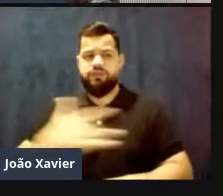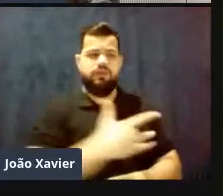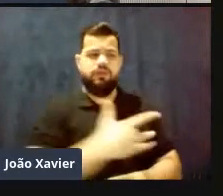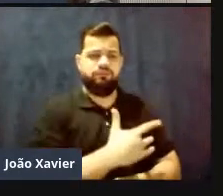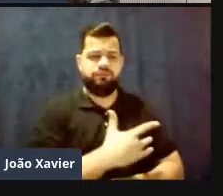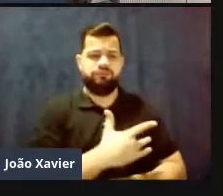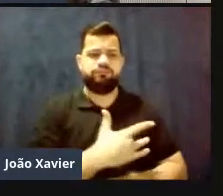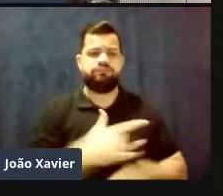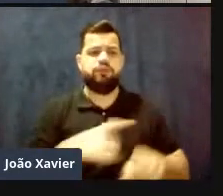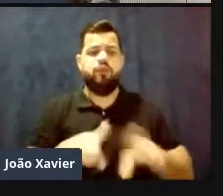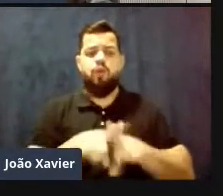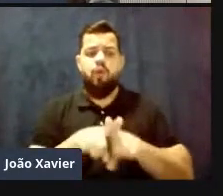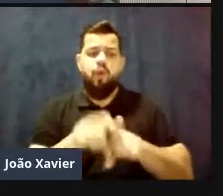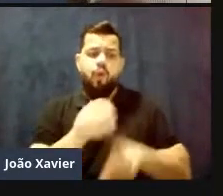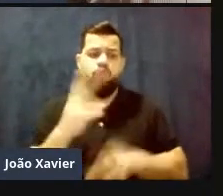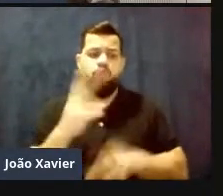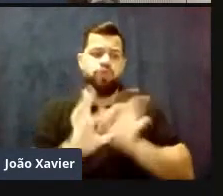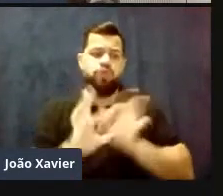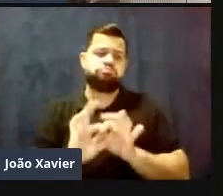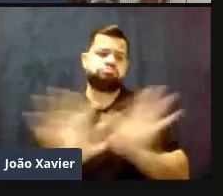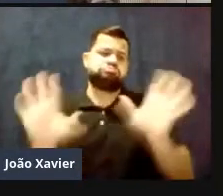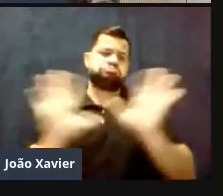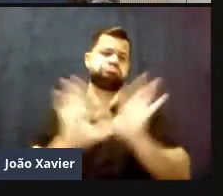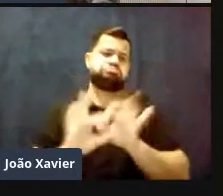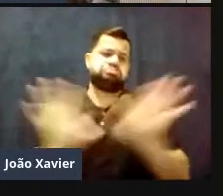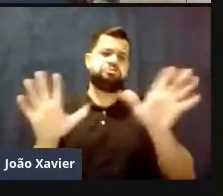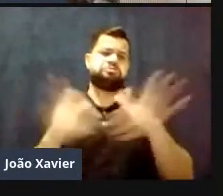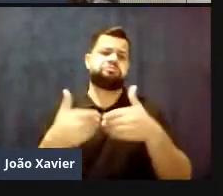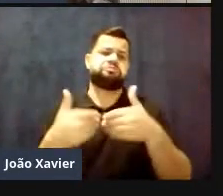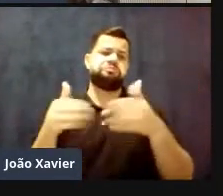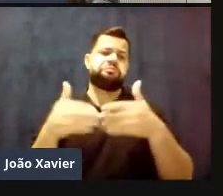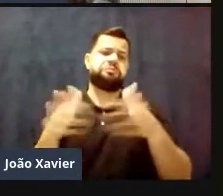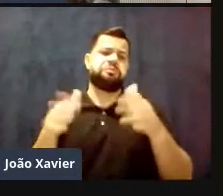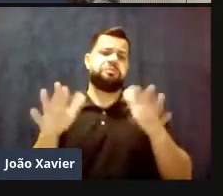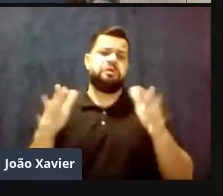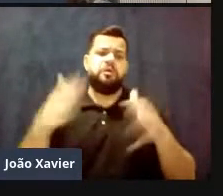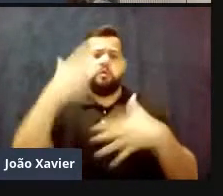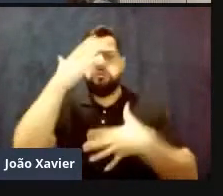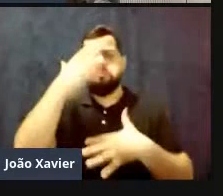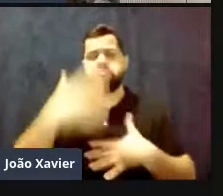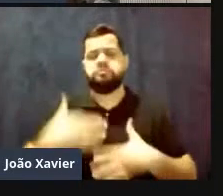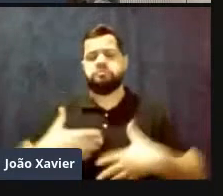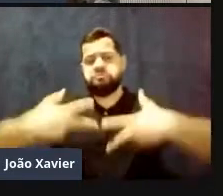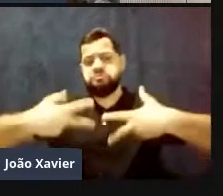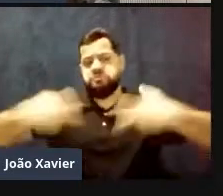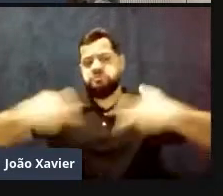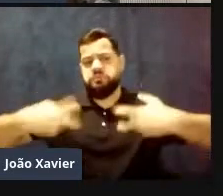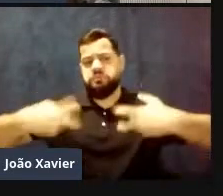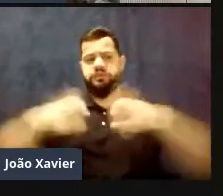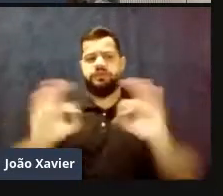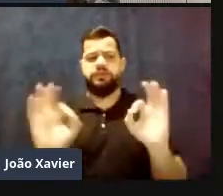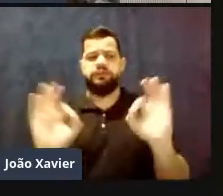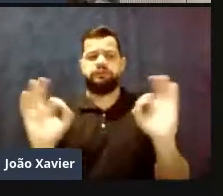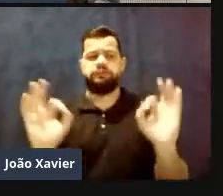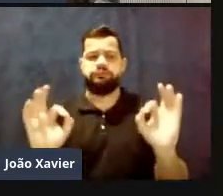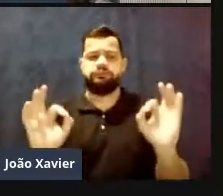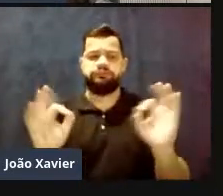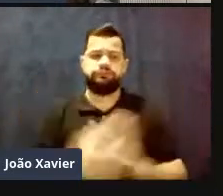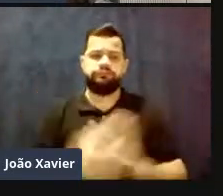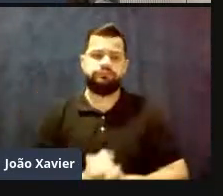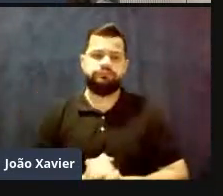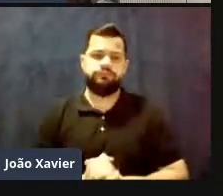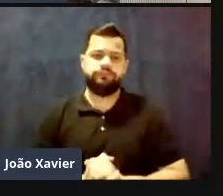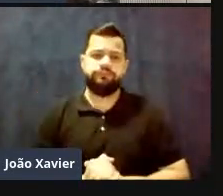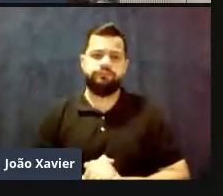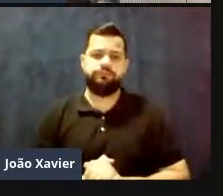dando alta por dar alta porque fisiologicamente os sistemas corporais deles estão funcionantes? A